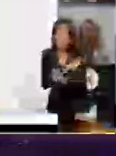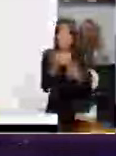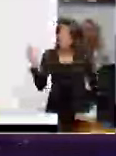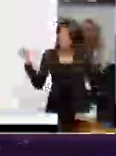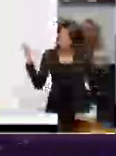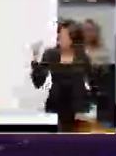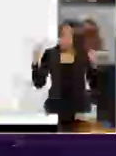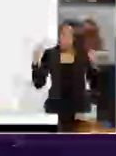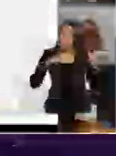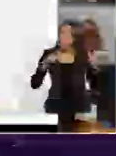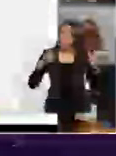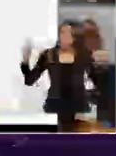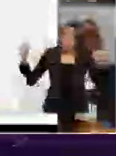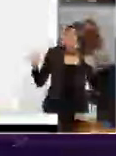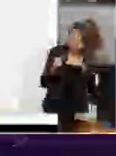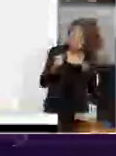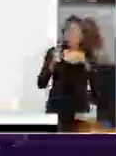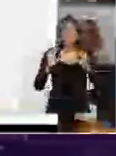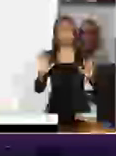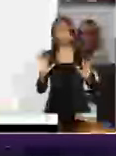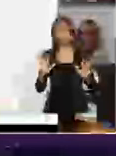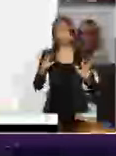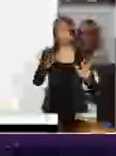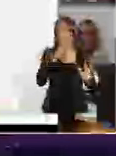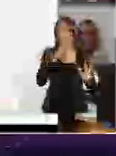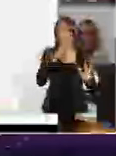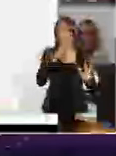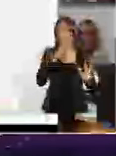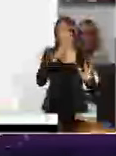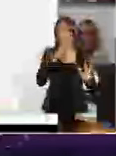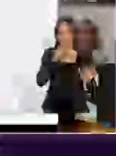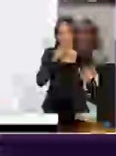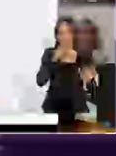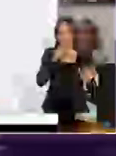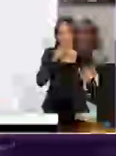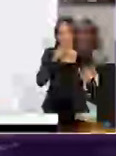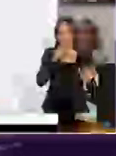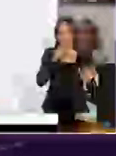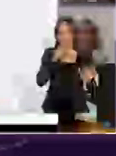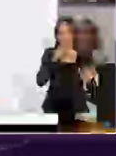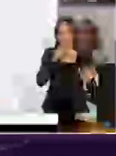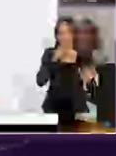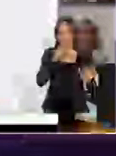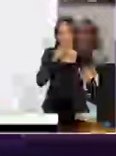grande incremento de doses ministradas, principalmente a partir de julho de 2020,